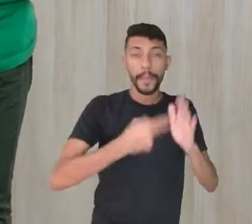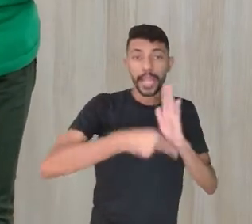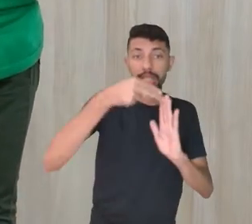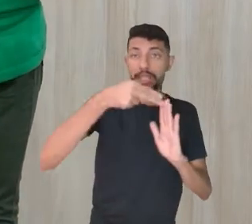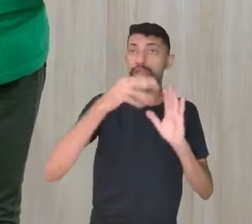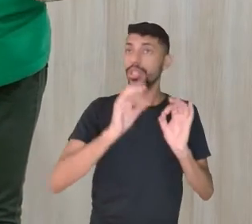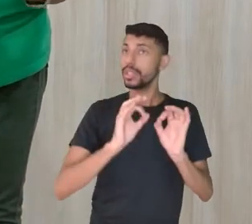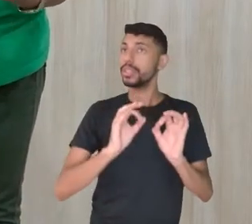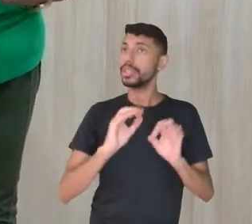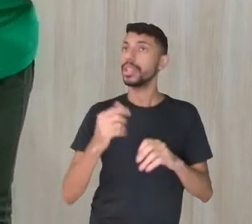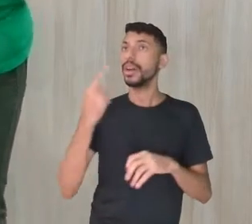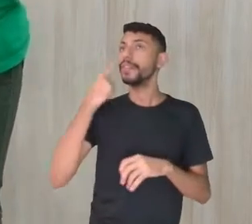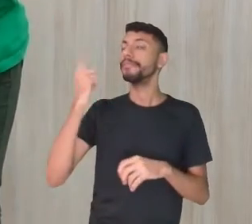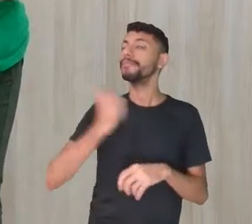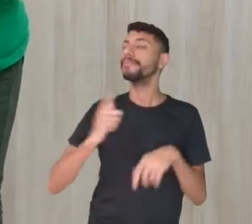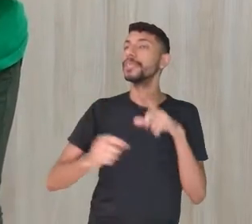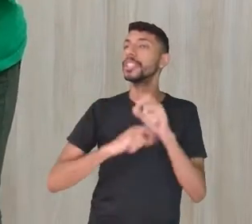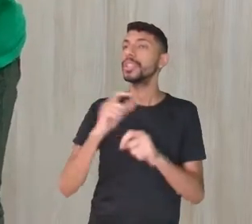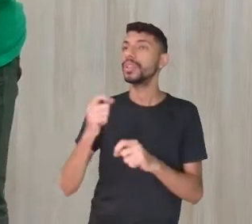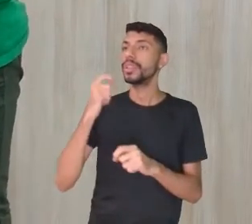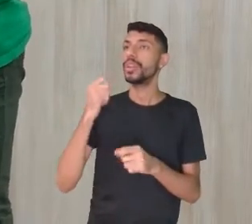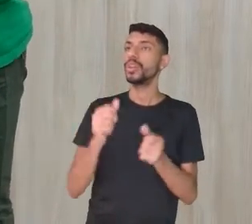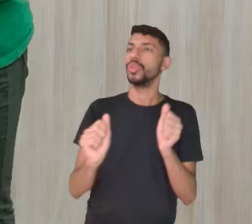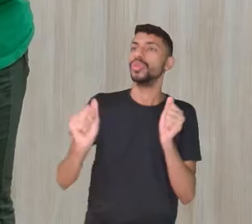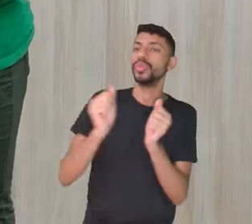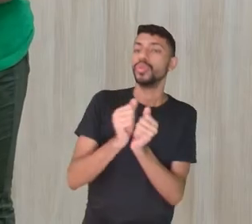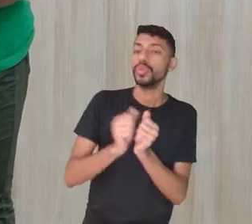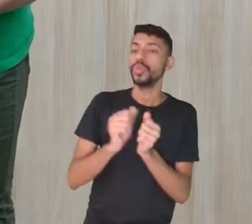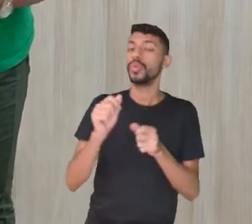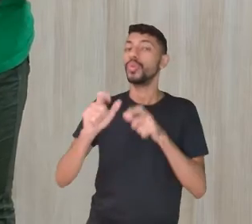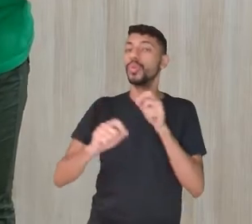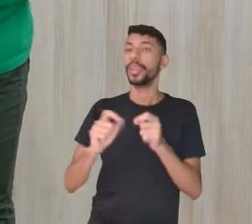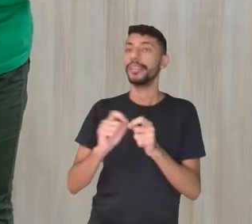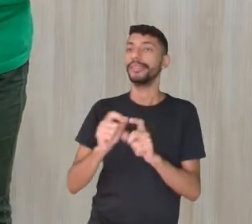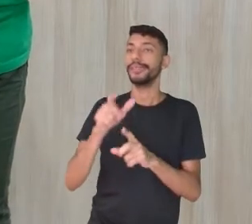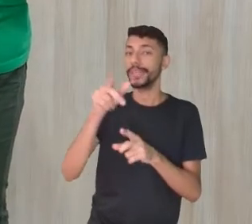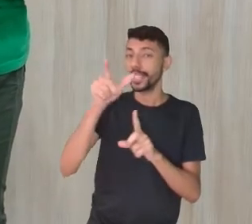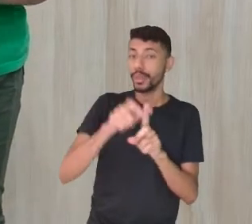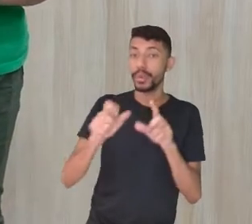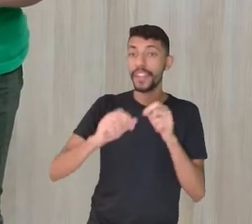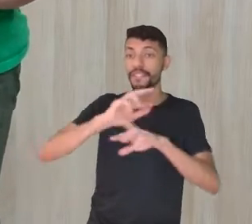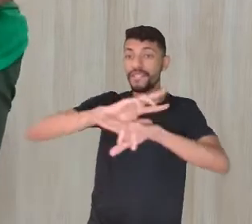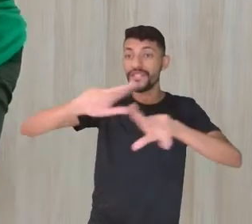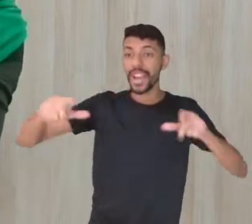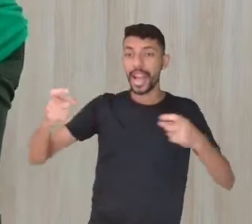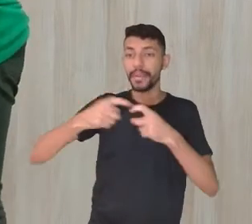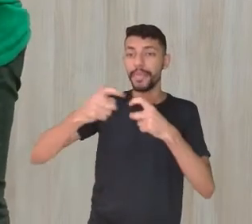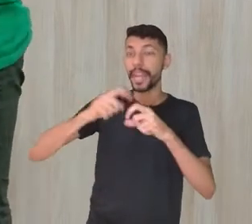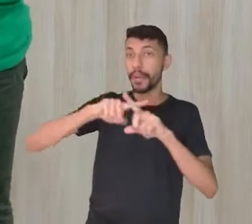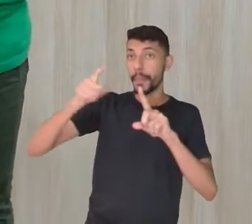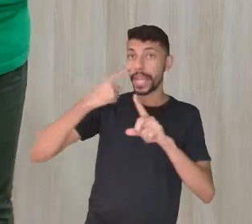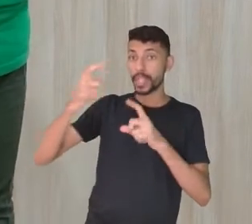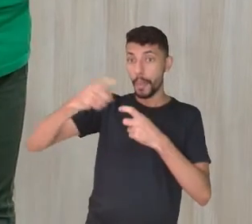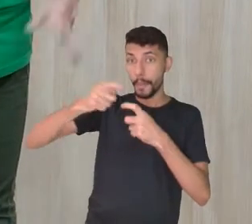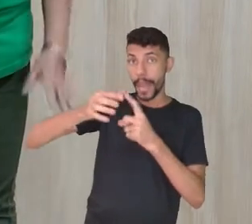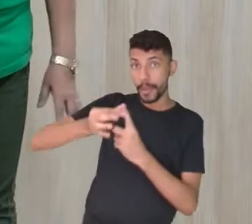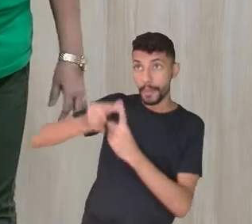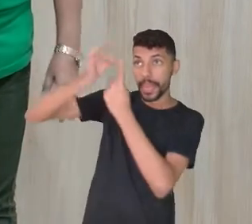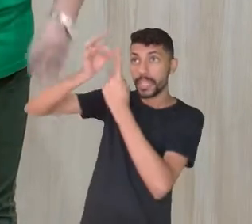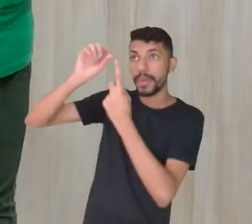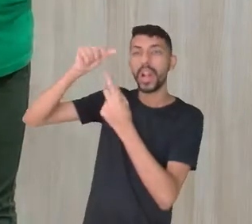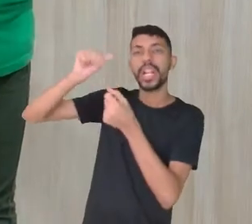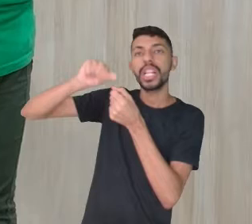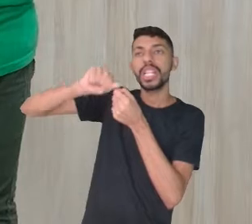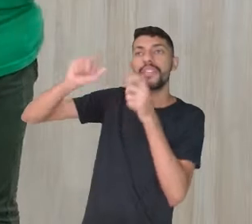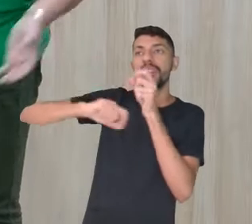aí presente com aquele paciente vários médicos, mas o cirurgião principal, ele está fazendo essa